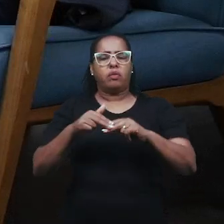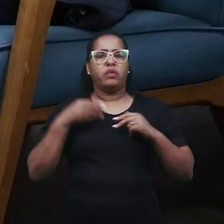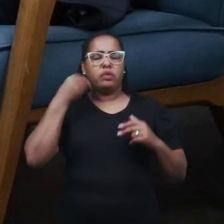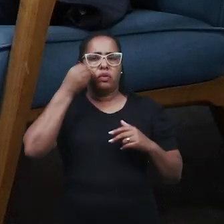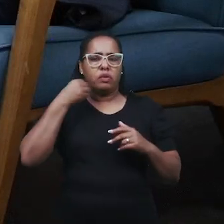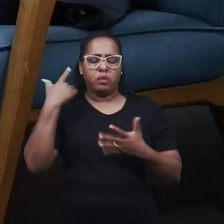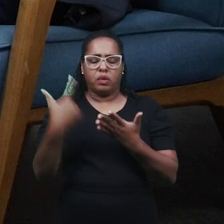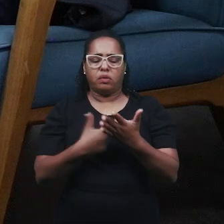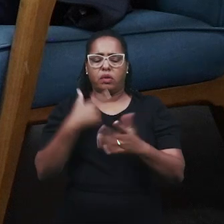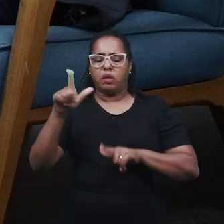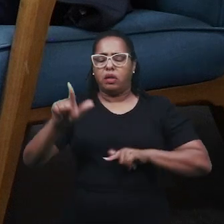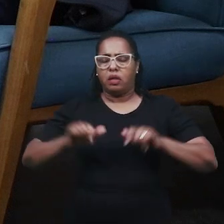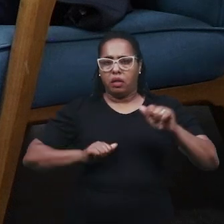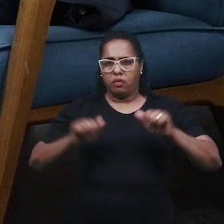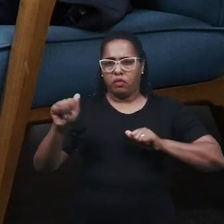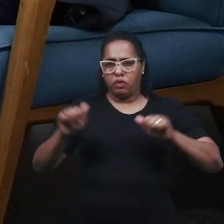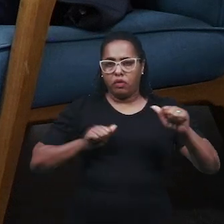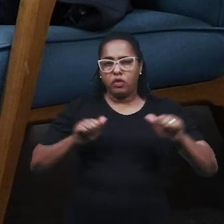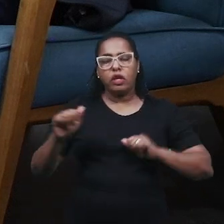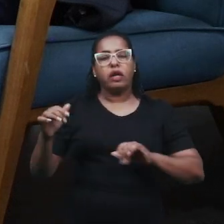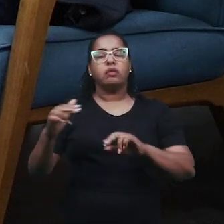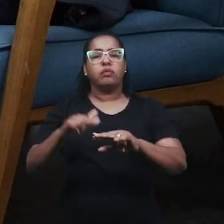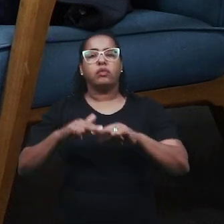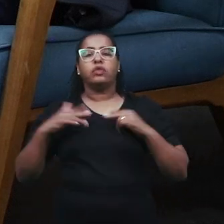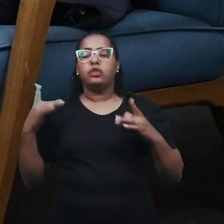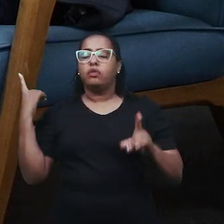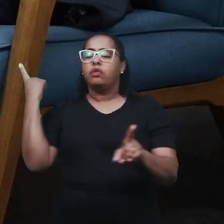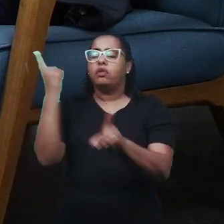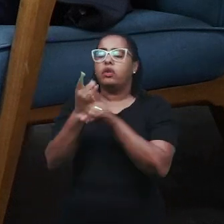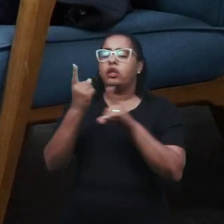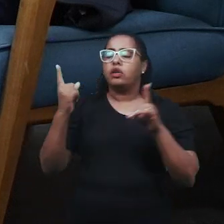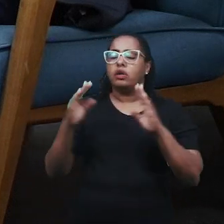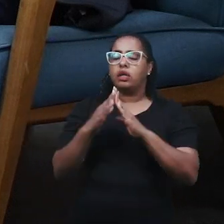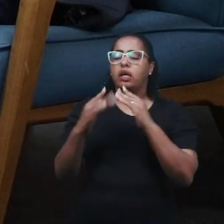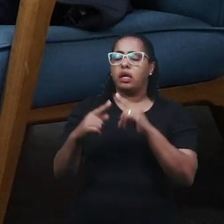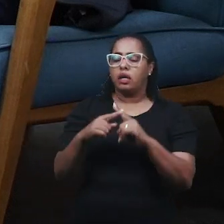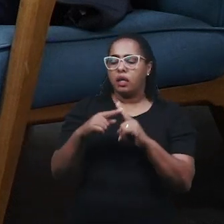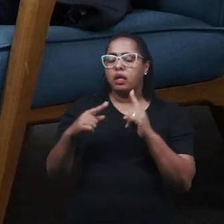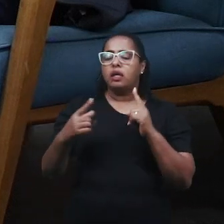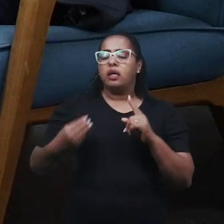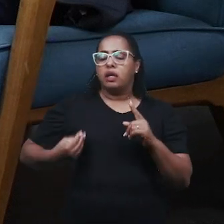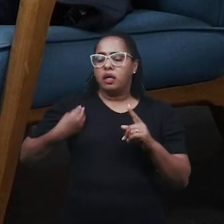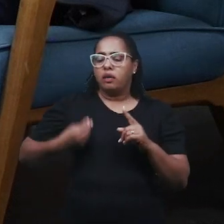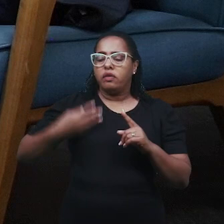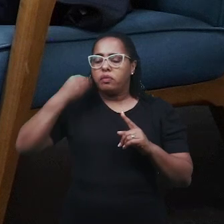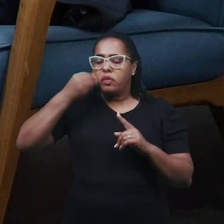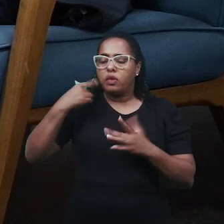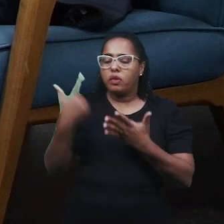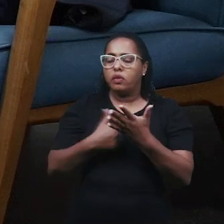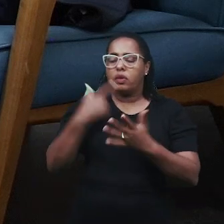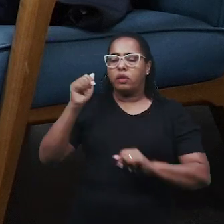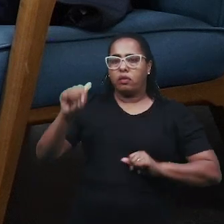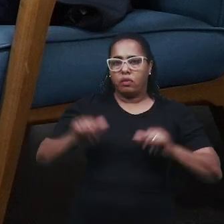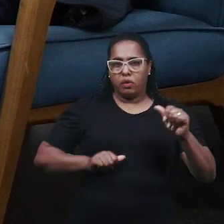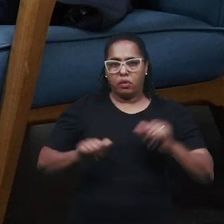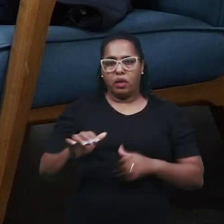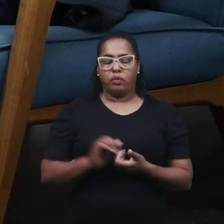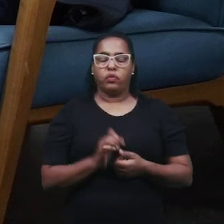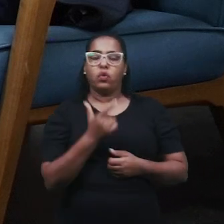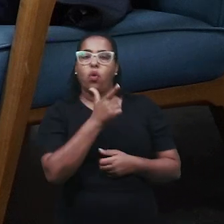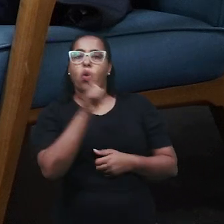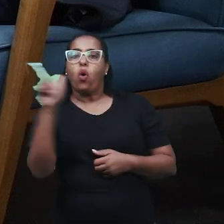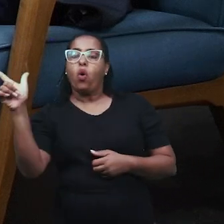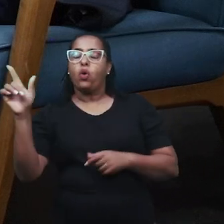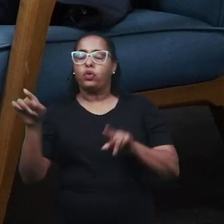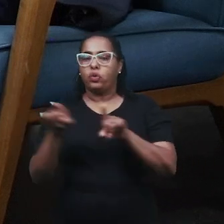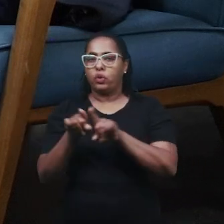do livro de Atos. Por isso, encontrar uma igreja que vive a mesma experiência do livro de Atos dos Apóstolos. Uma outra menção que o pastor